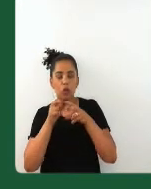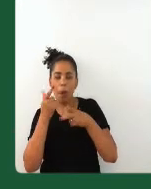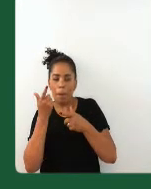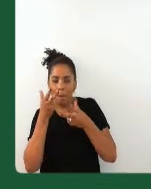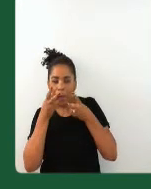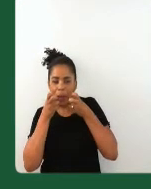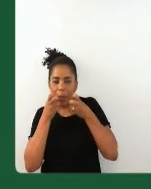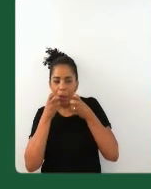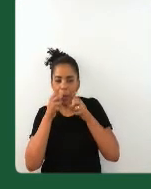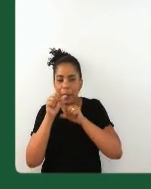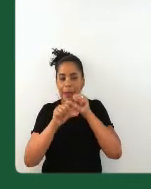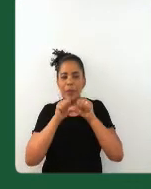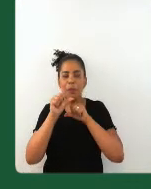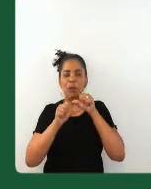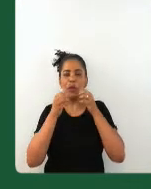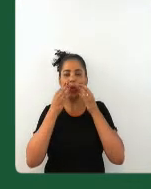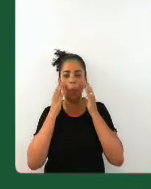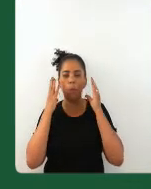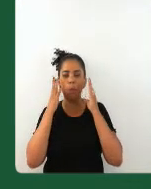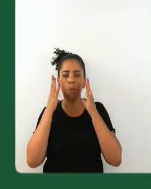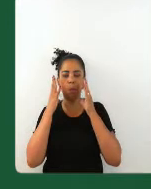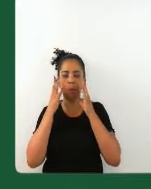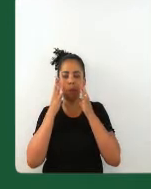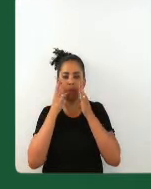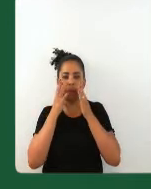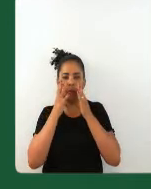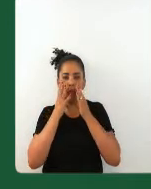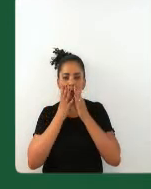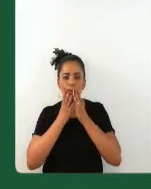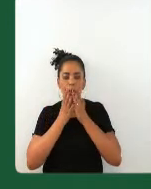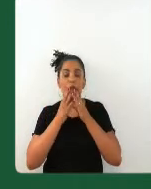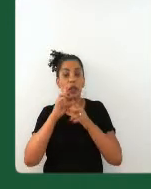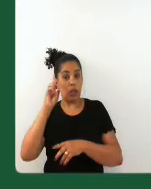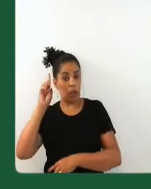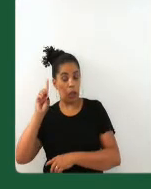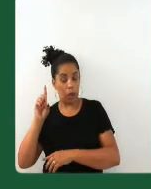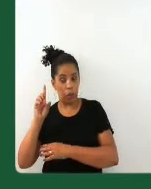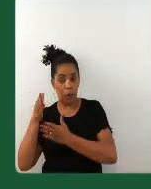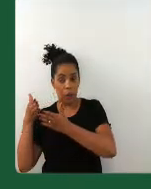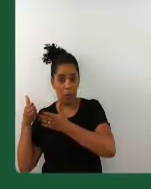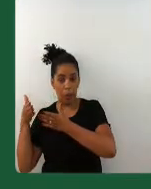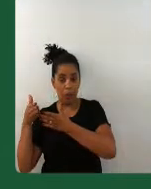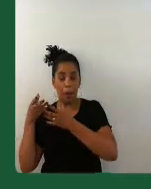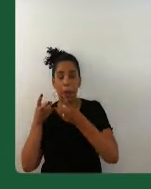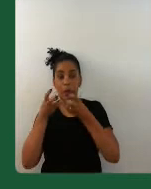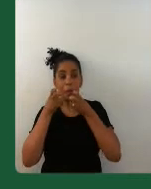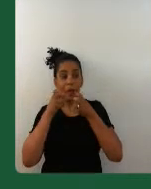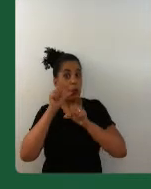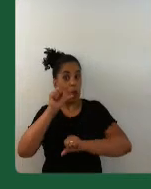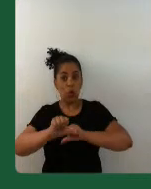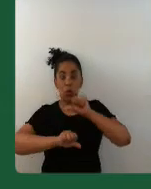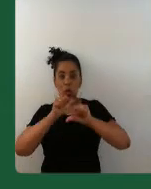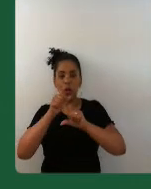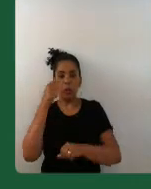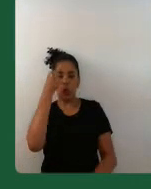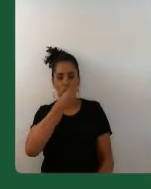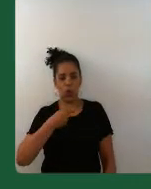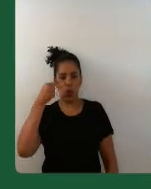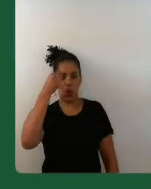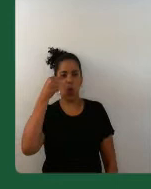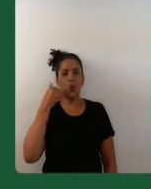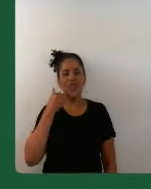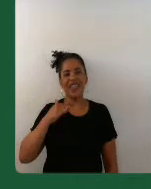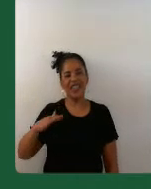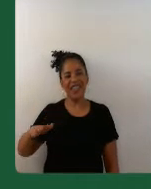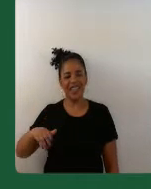no centro, né, e à direita. Conseguimos ver a evolução após a cirurgia ao longo dos anos, com